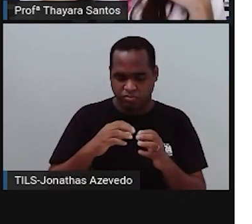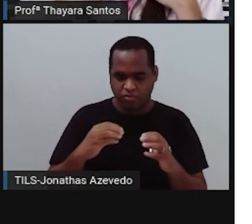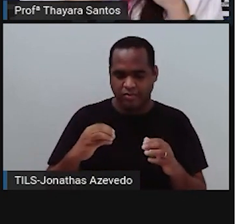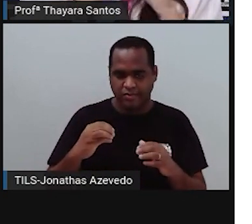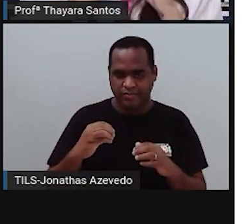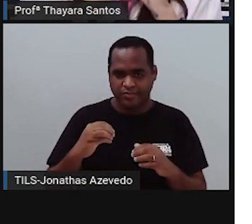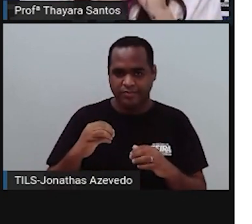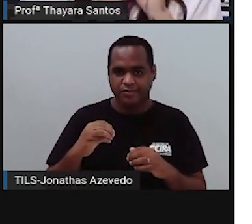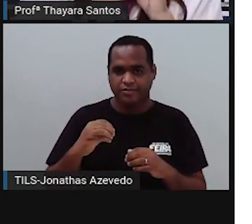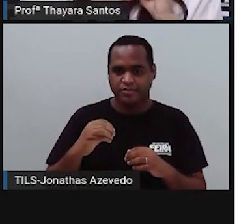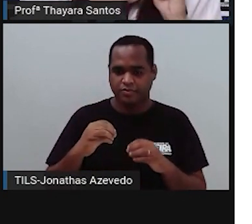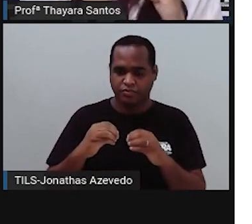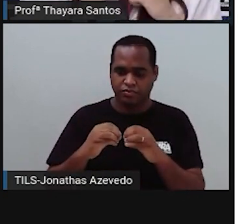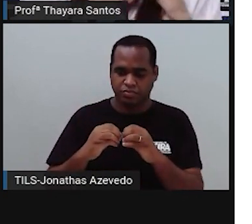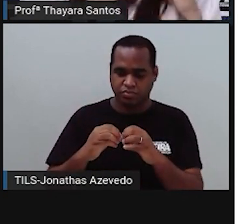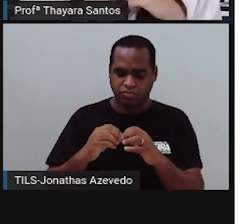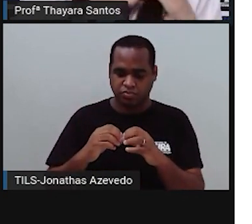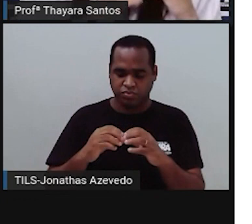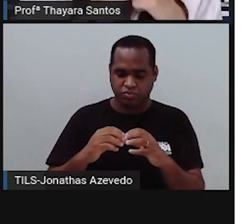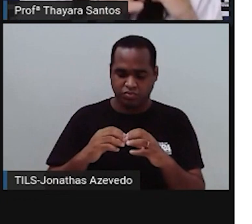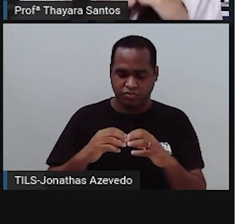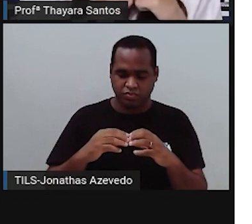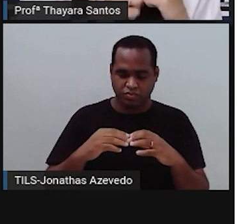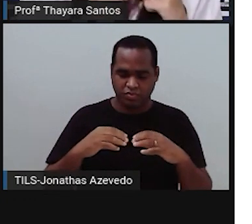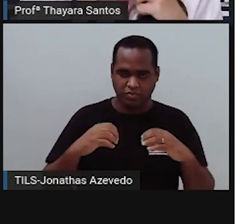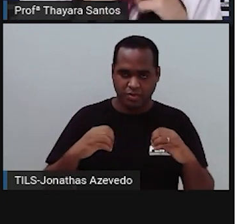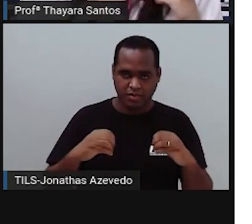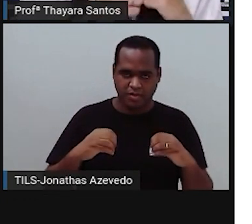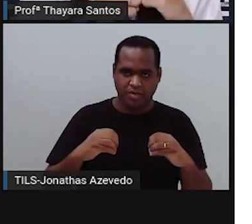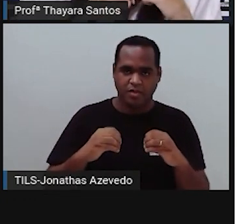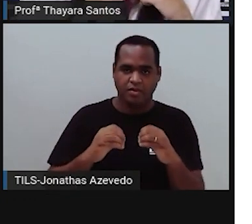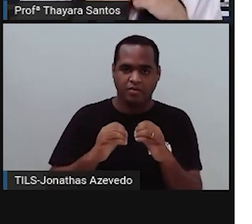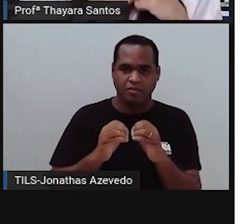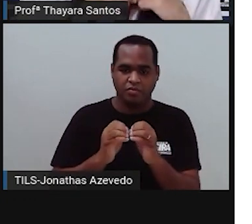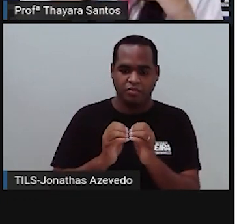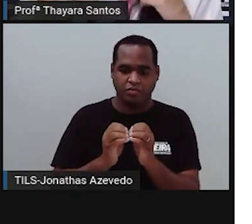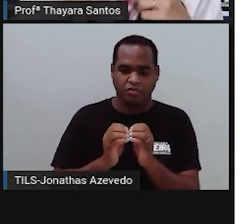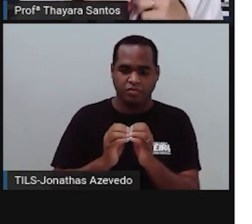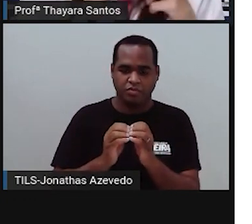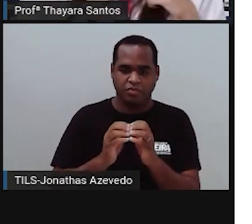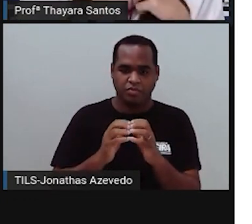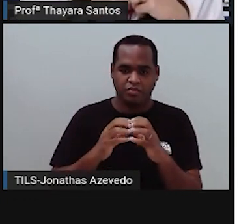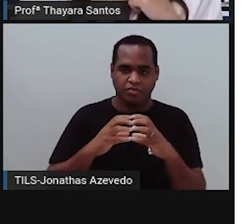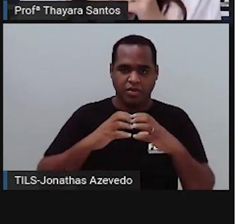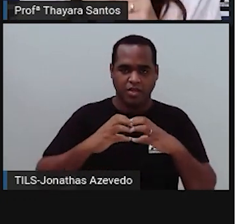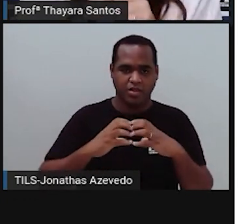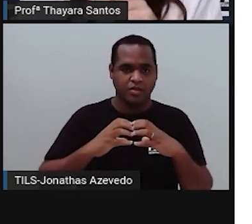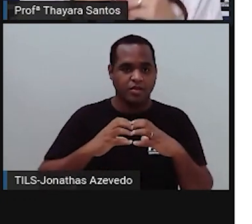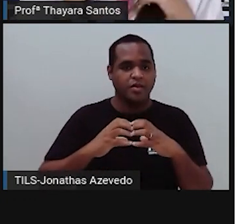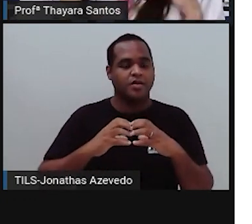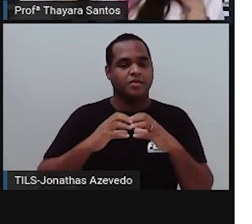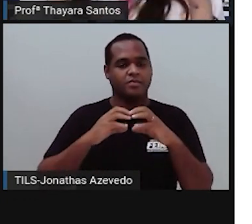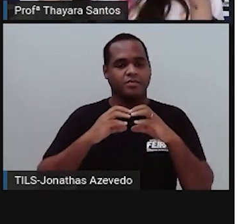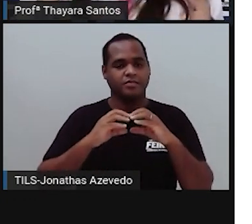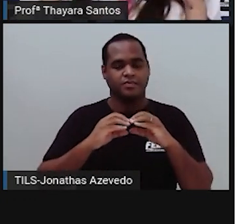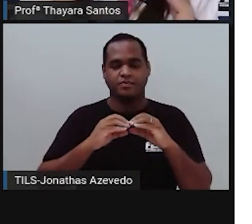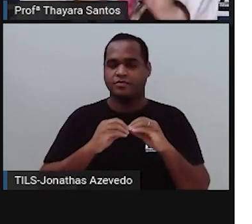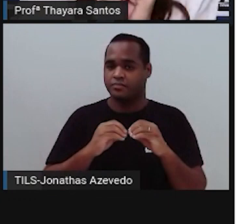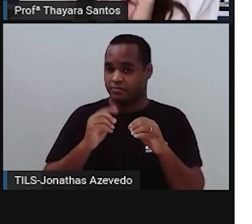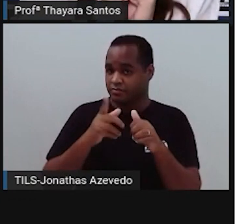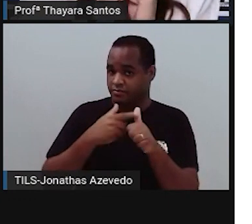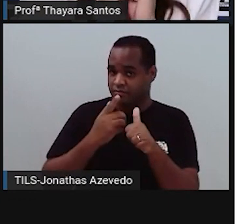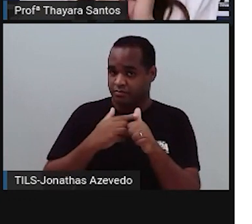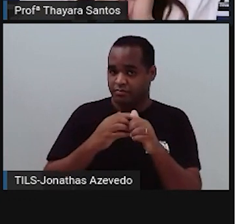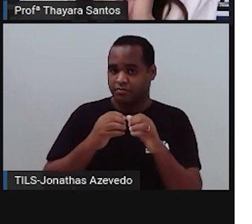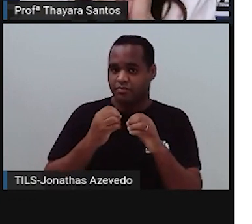se divide formando 2 células, que a gente chama de blastômeros, cada célula dessa é um blastômero. Então, ele primeiro forma